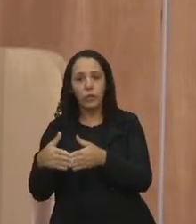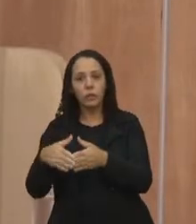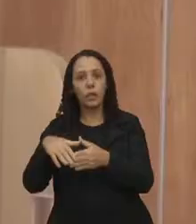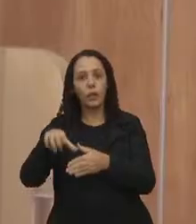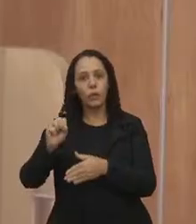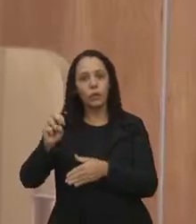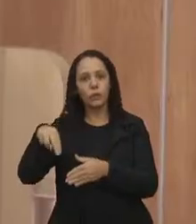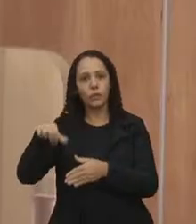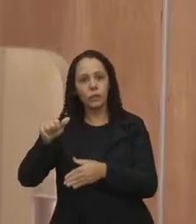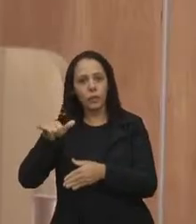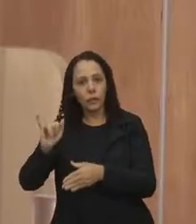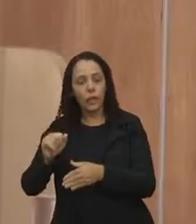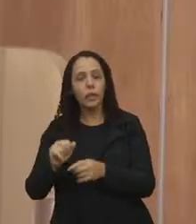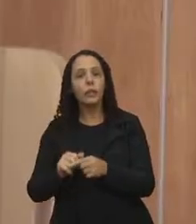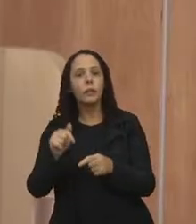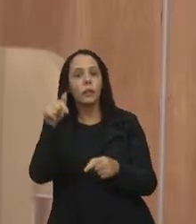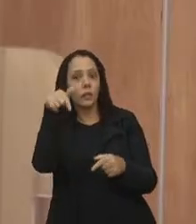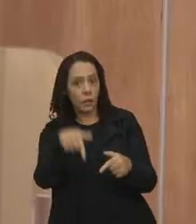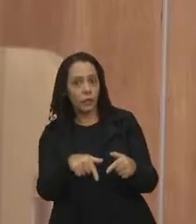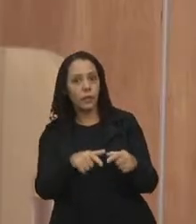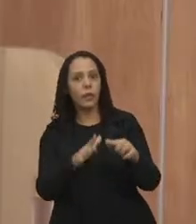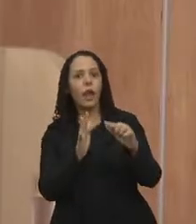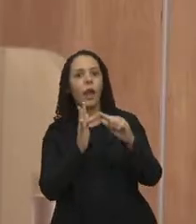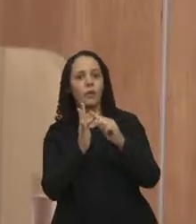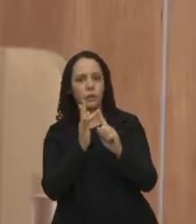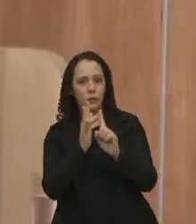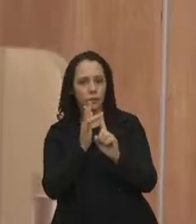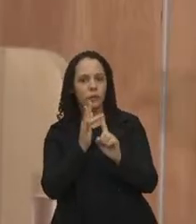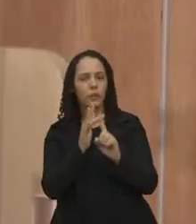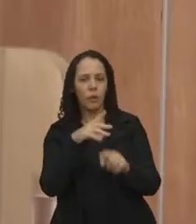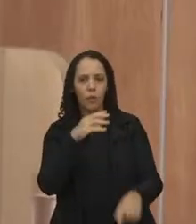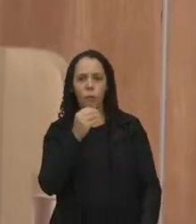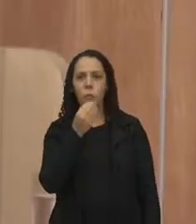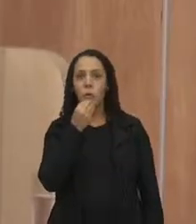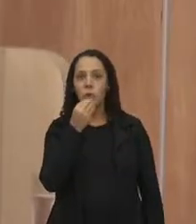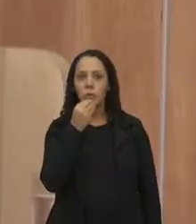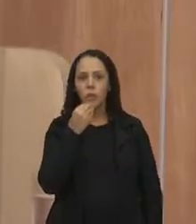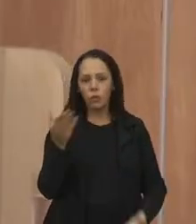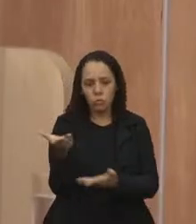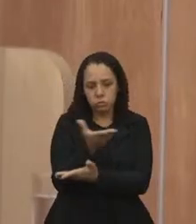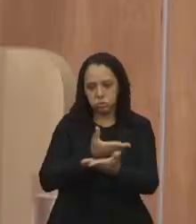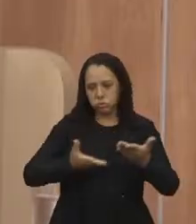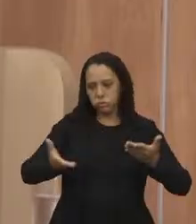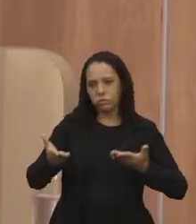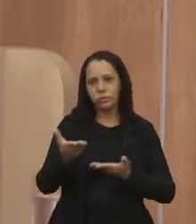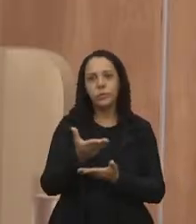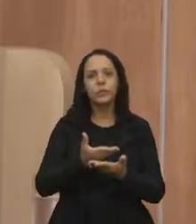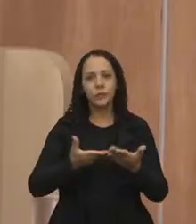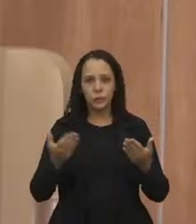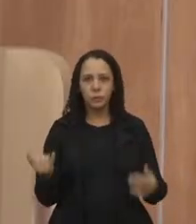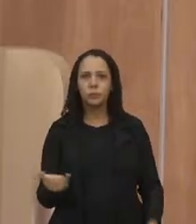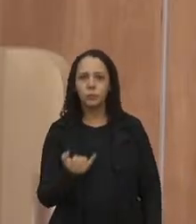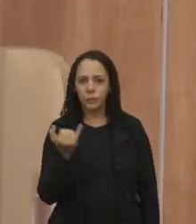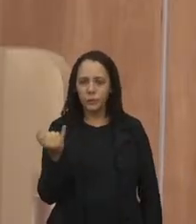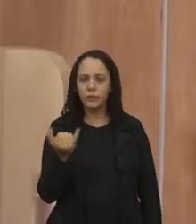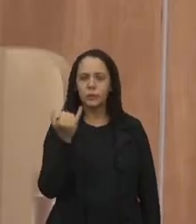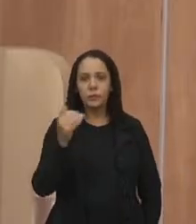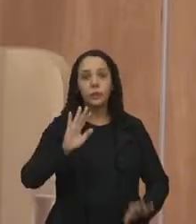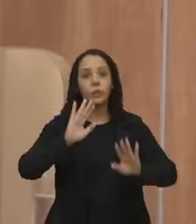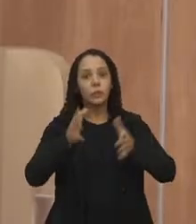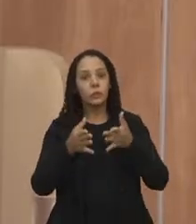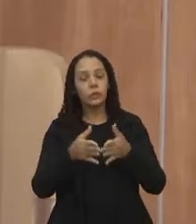enquanto Instituto Federal lá. Então, assim, a gente tem uma oportunidade de integração muito grande, né? A gente já discute isso até de lá poder